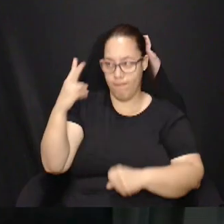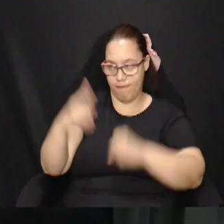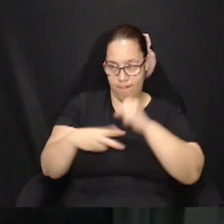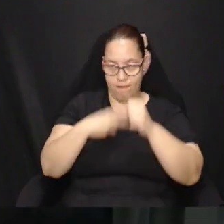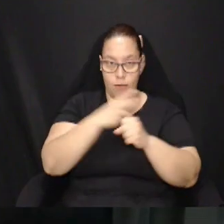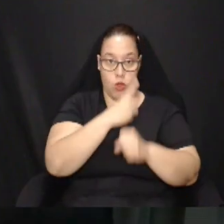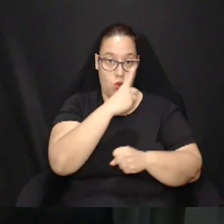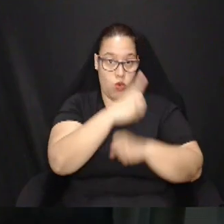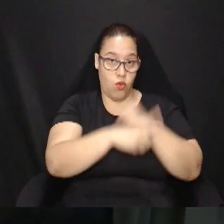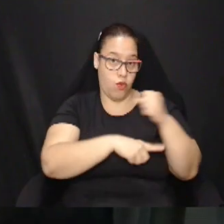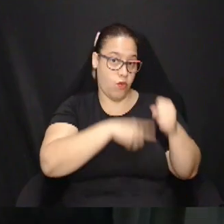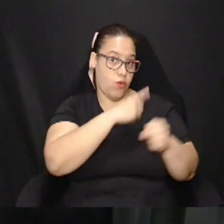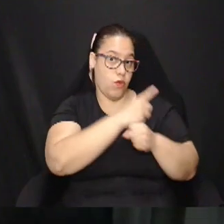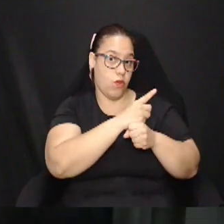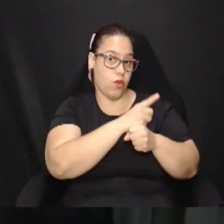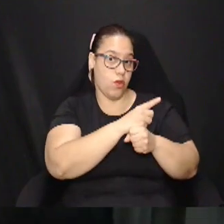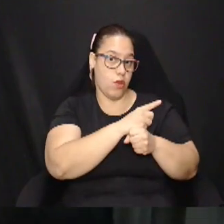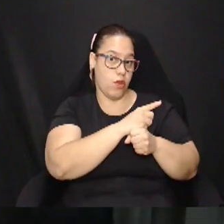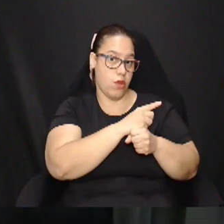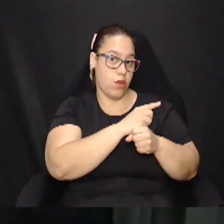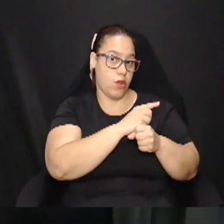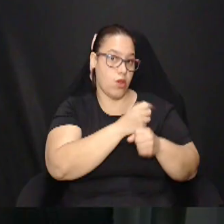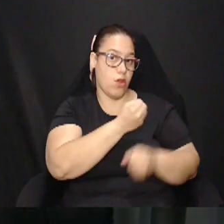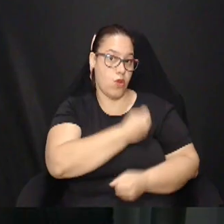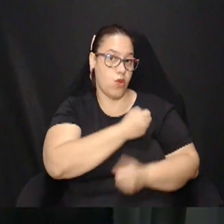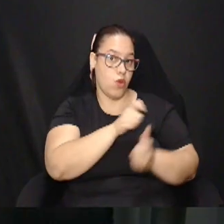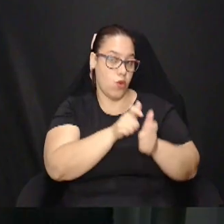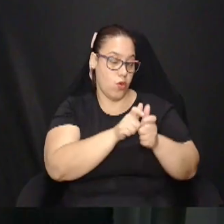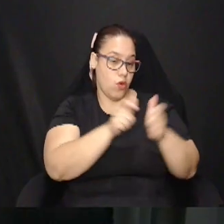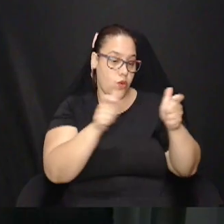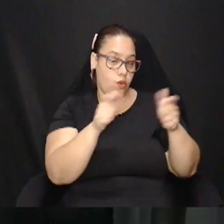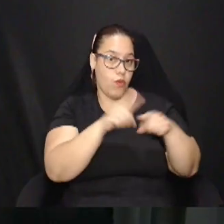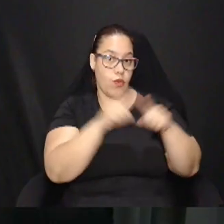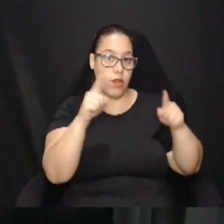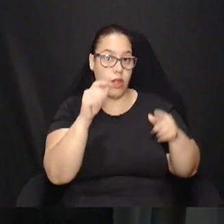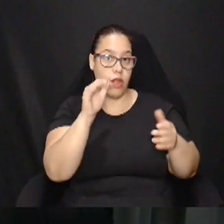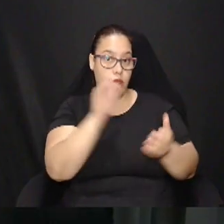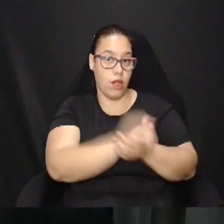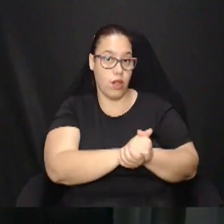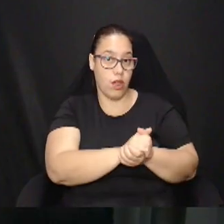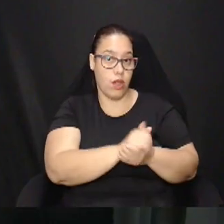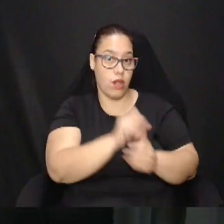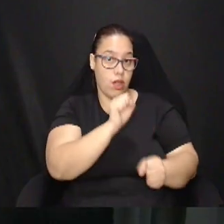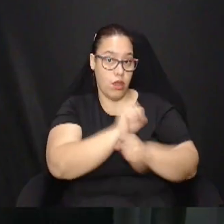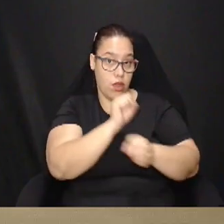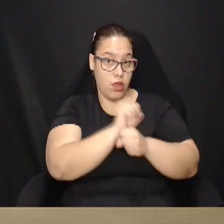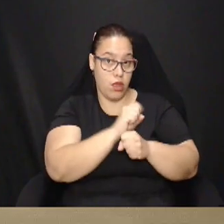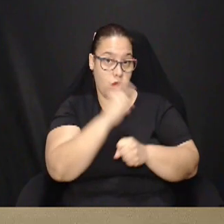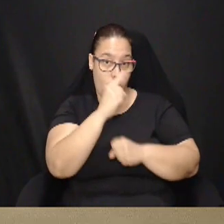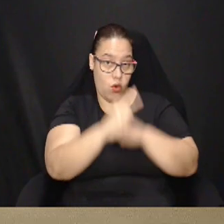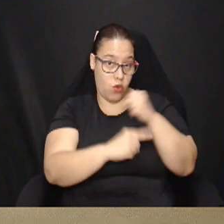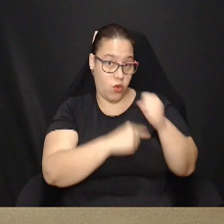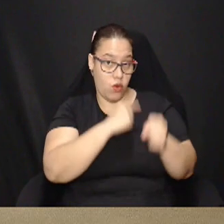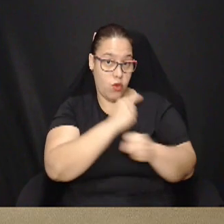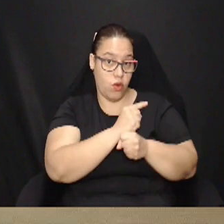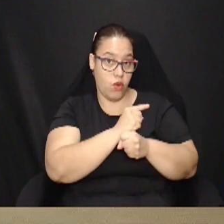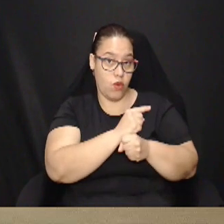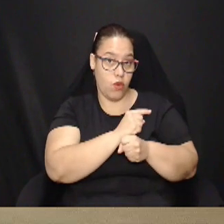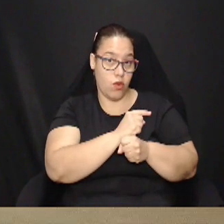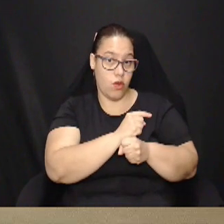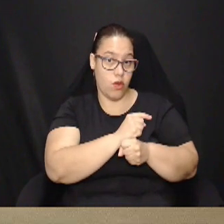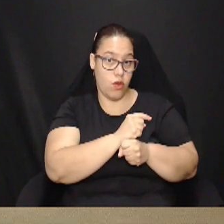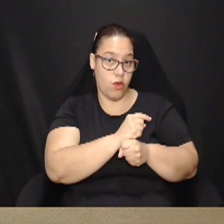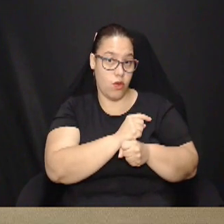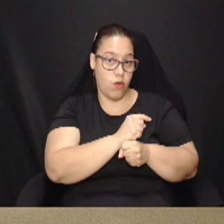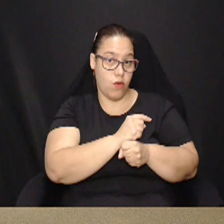tem números um pouco maiores. Exato. Mas esse casal, se espera 1 ano mais, pode ser que... e aí,